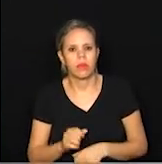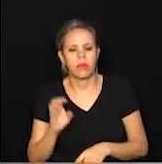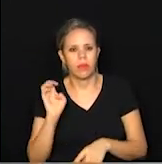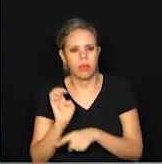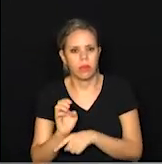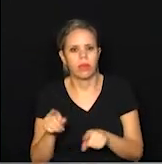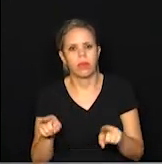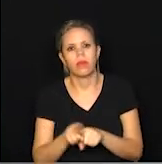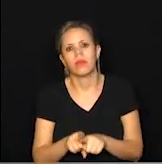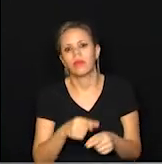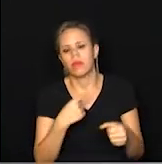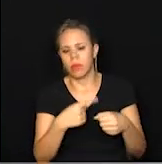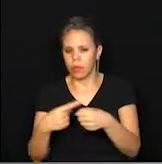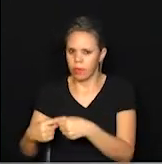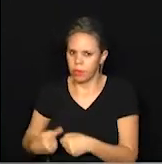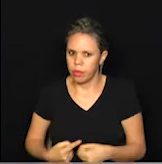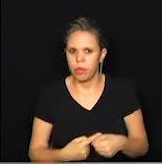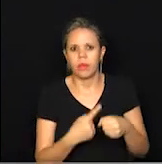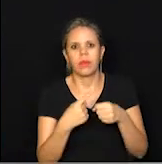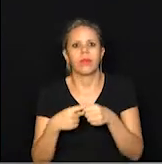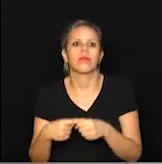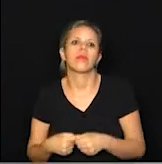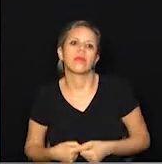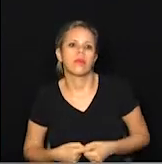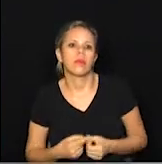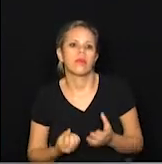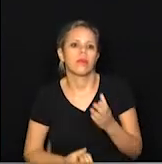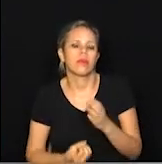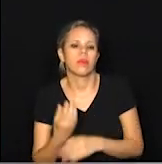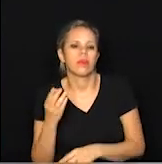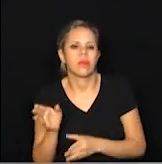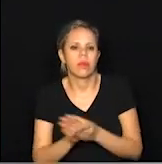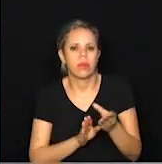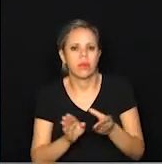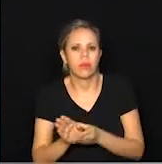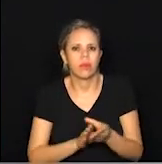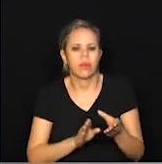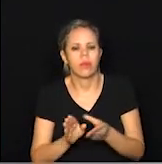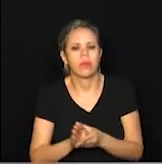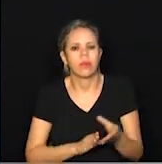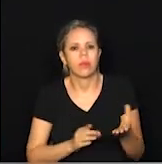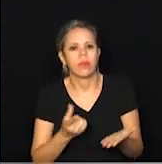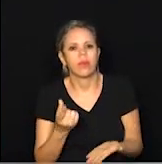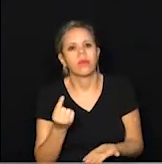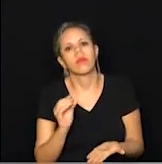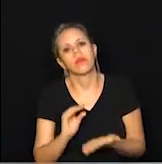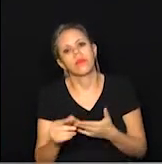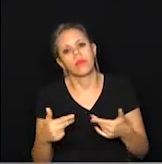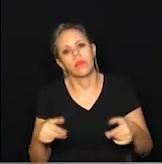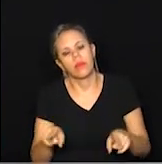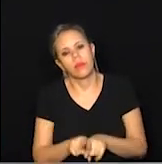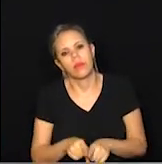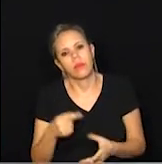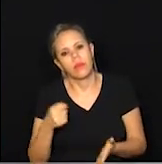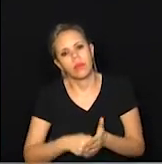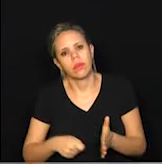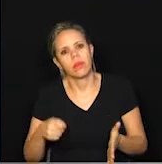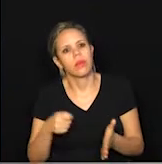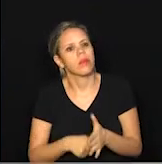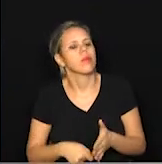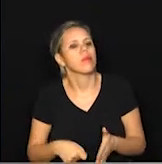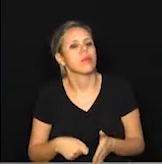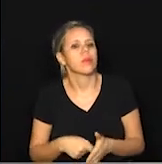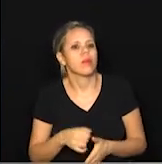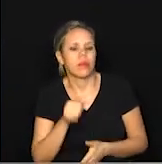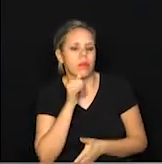como no âmbito municipais. Criação de conselhos, criação de fundos, criação de políticas, né,